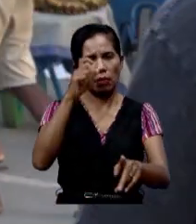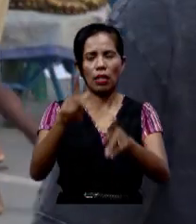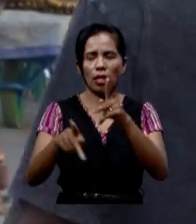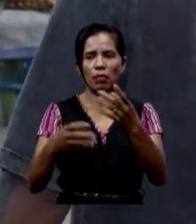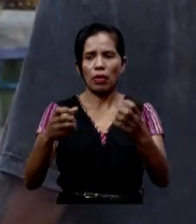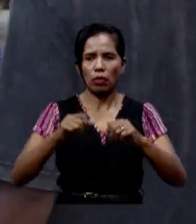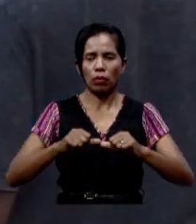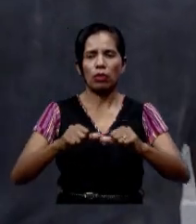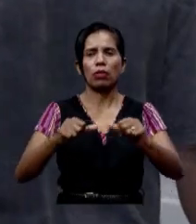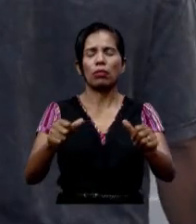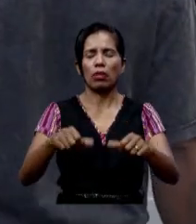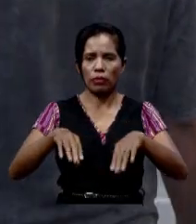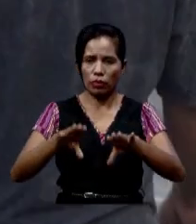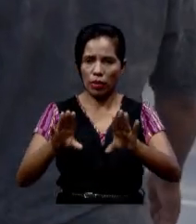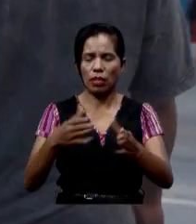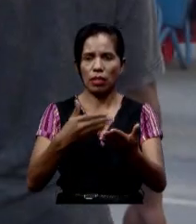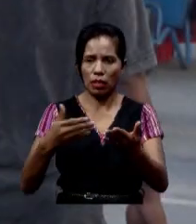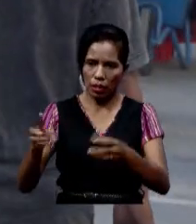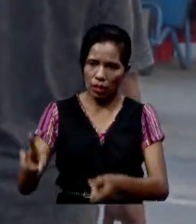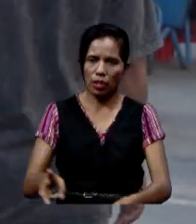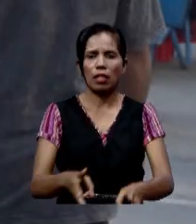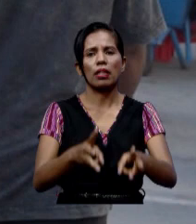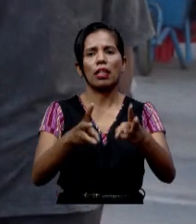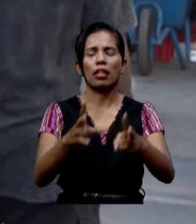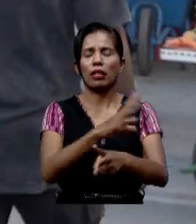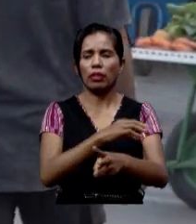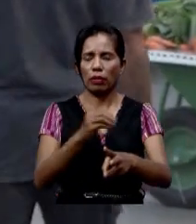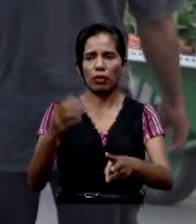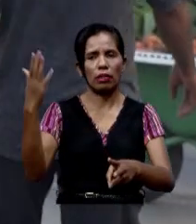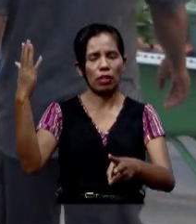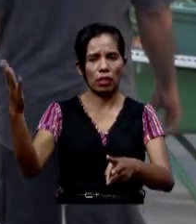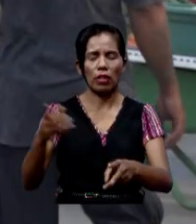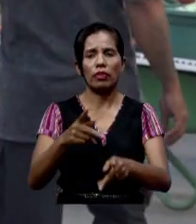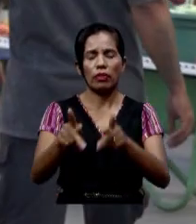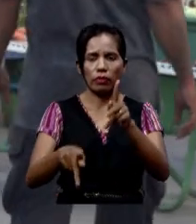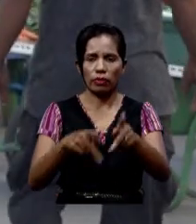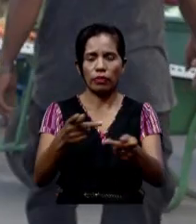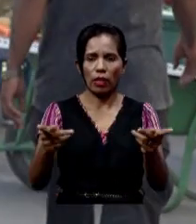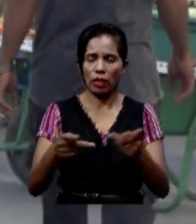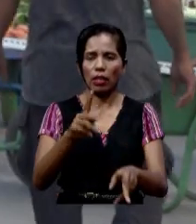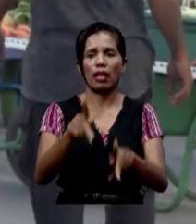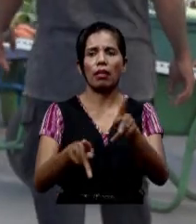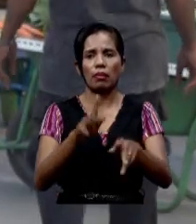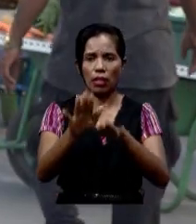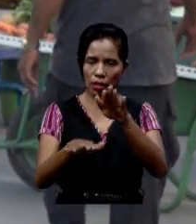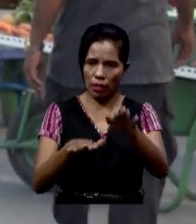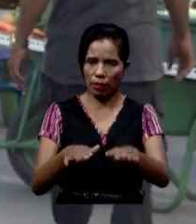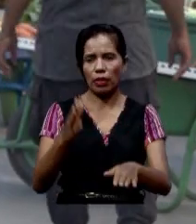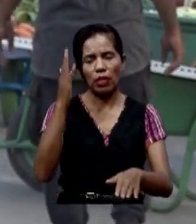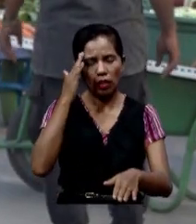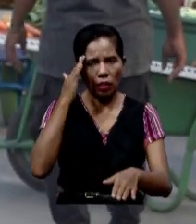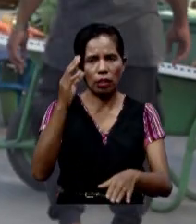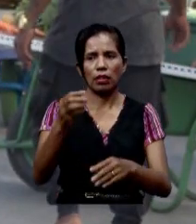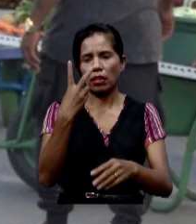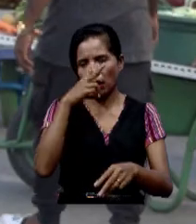konti dua halo negosio iha dalang nini nomos iha trotoar leten. Atu hatene klean liu kona bakes taung ne, tuir